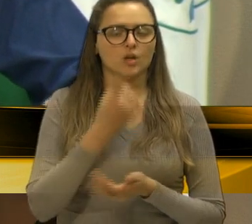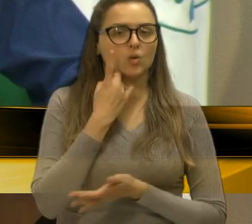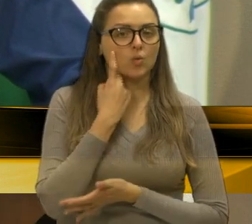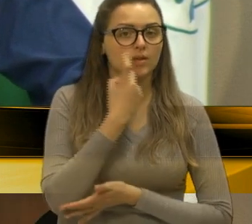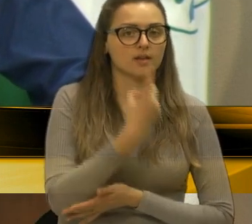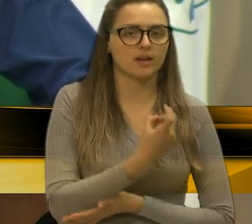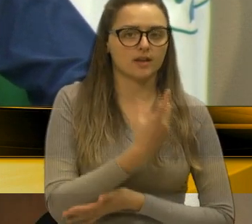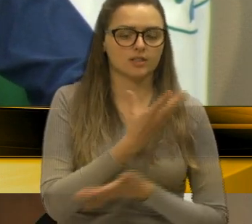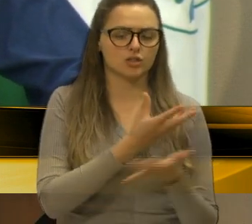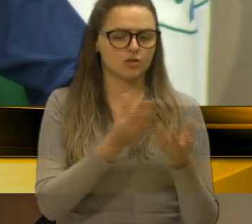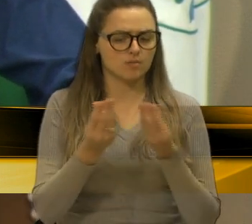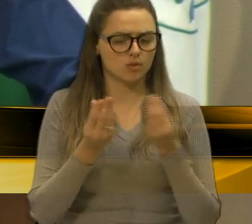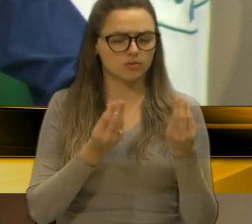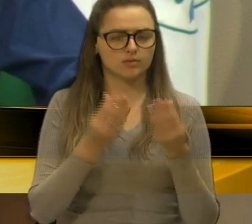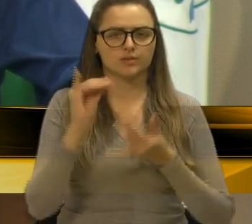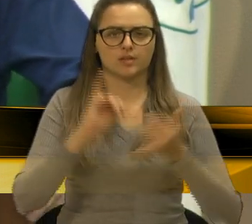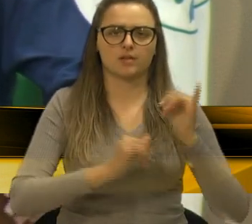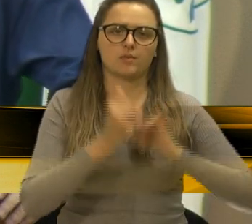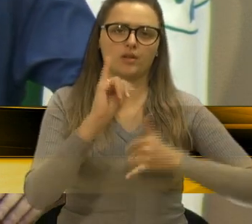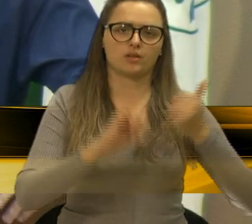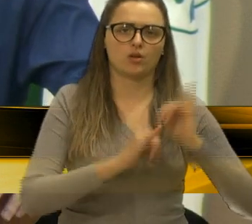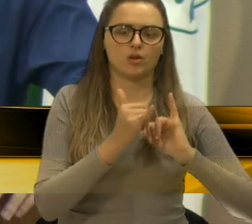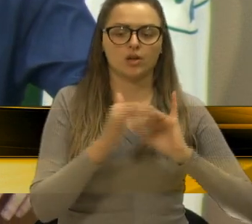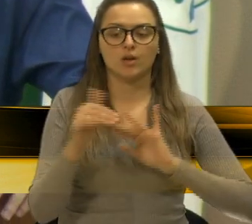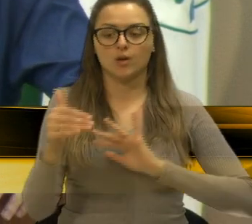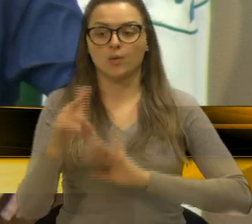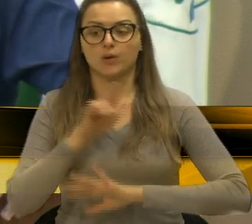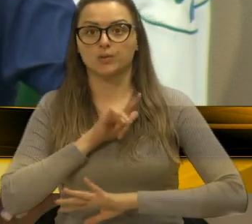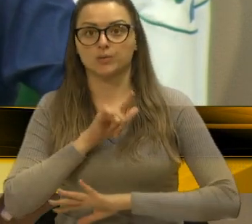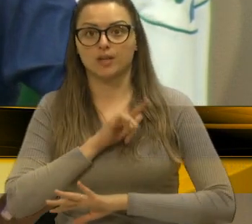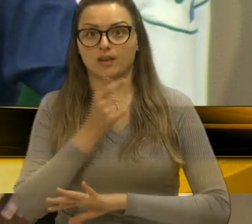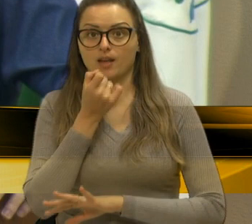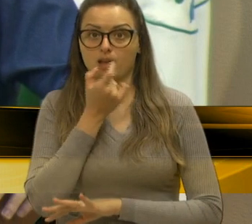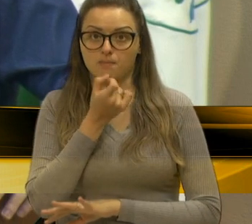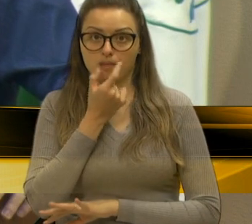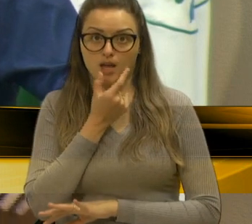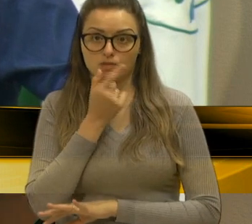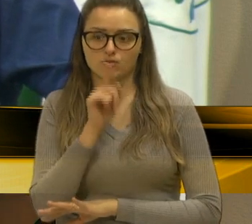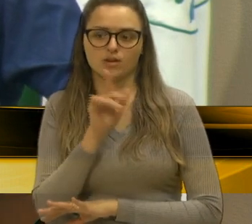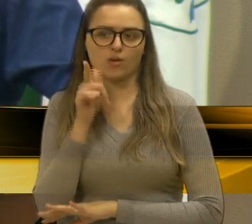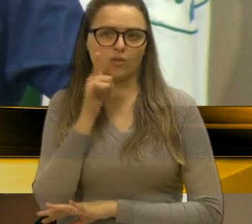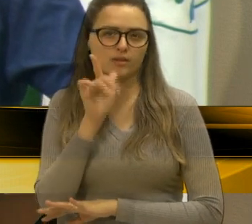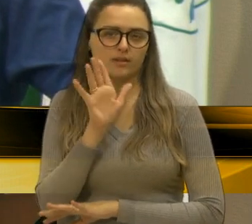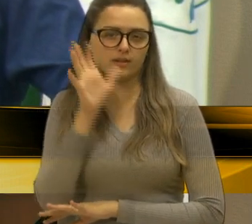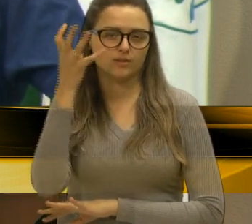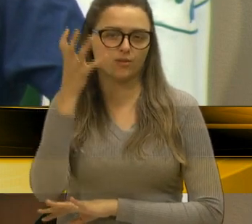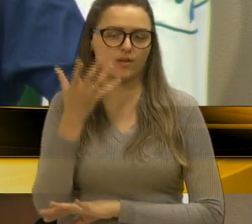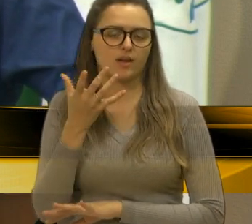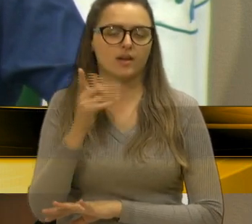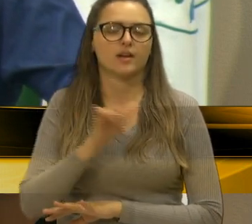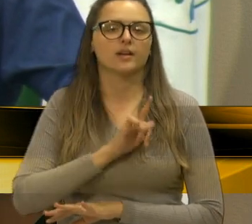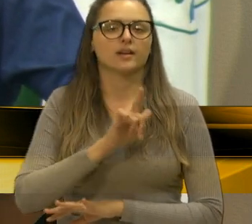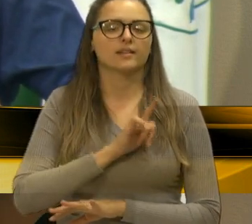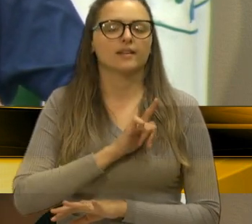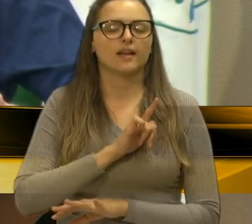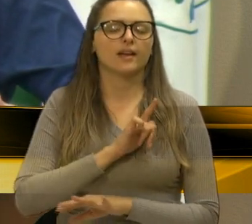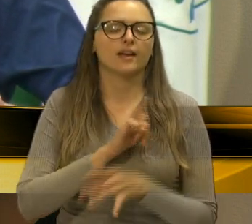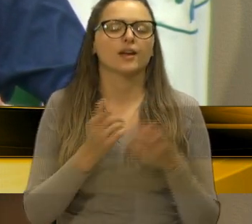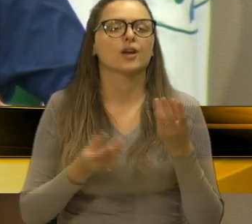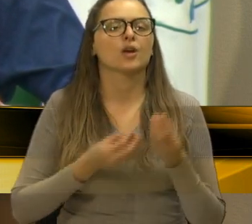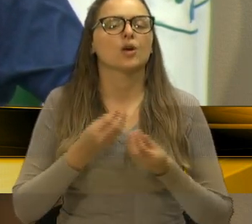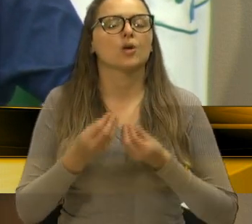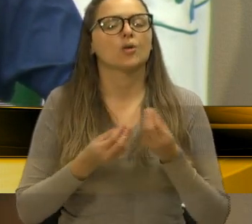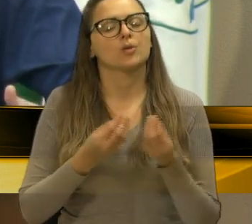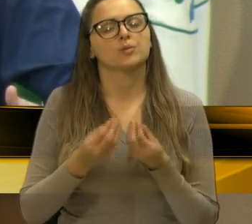de muitos laboratórios, que quando existe algum remédio, que ele é uma solução e que ele vem como uma